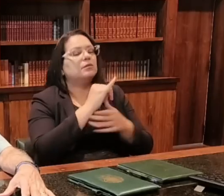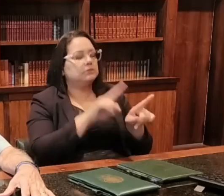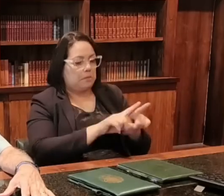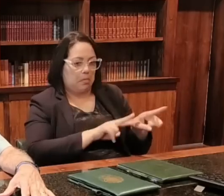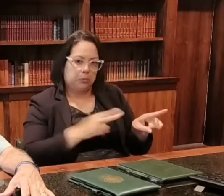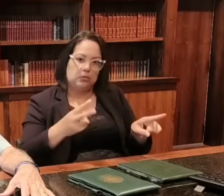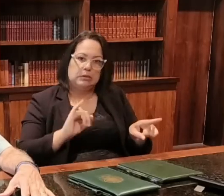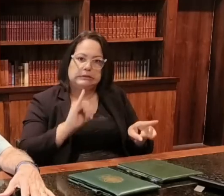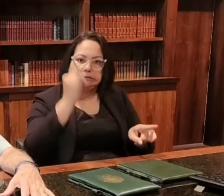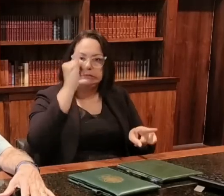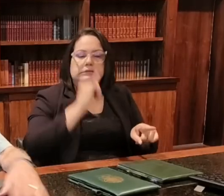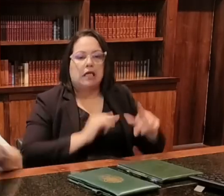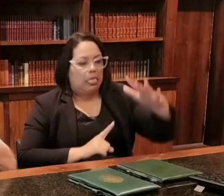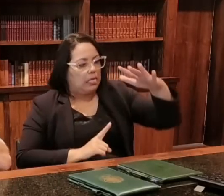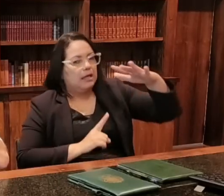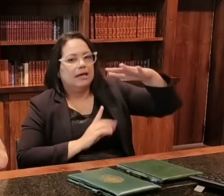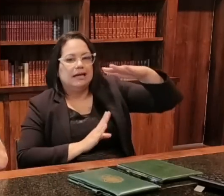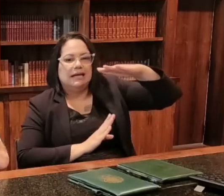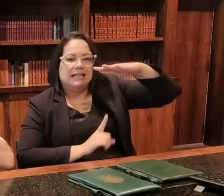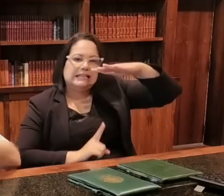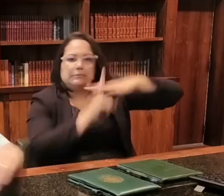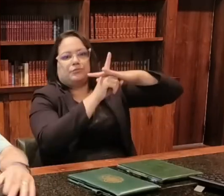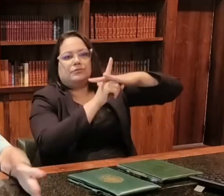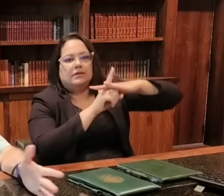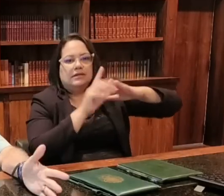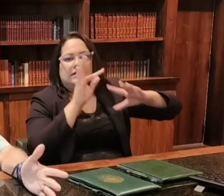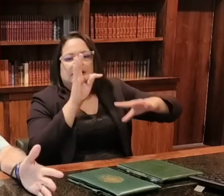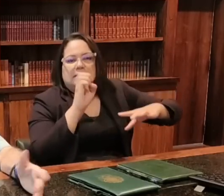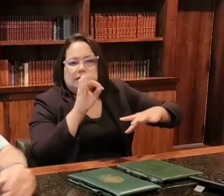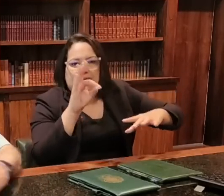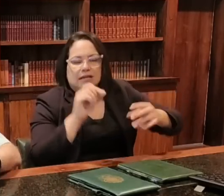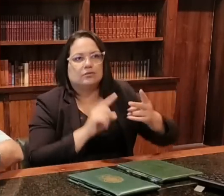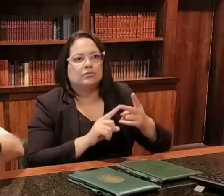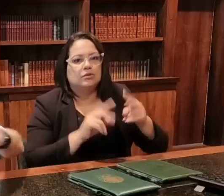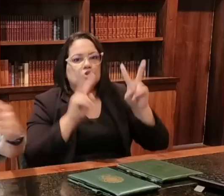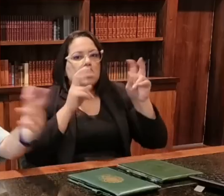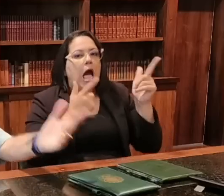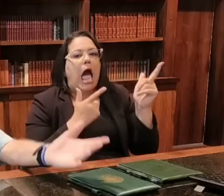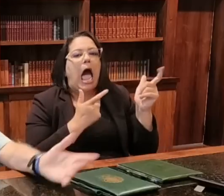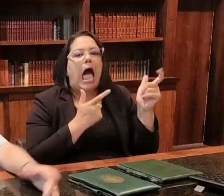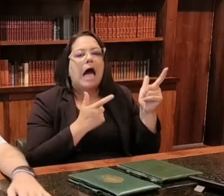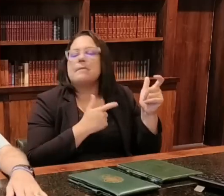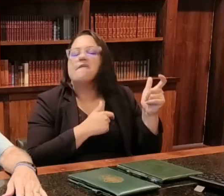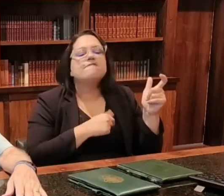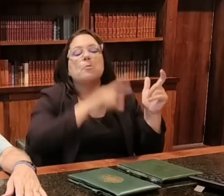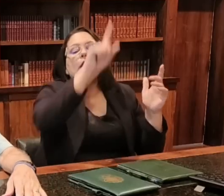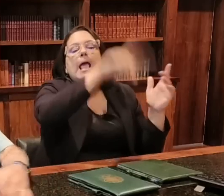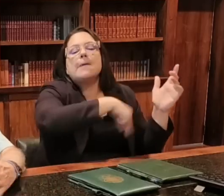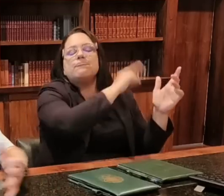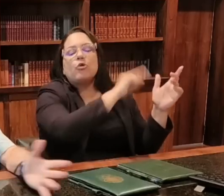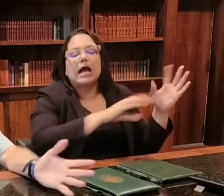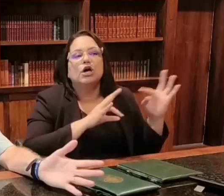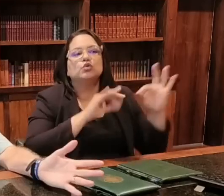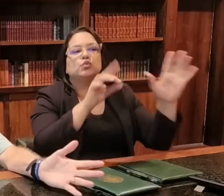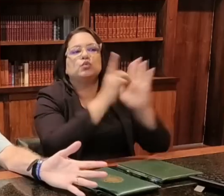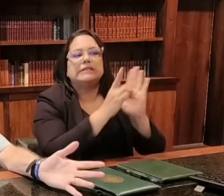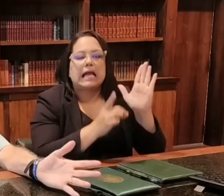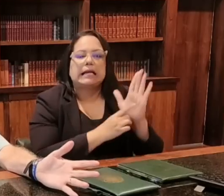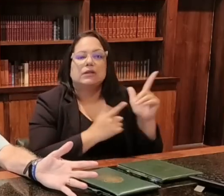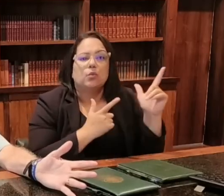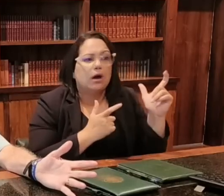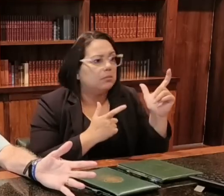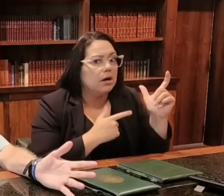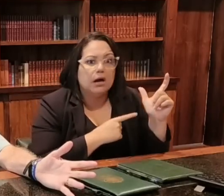pics ele está evocando uma fake News quando ele diz que o governo dele conseguiu levar a internet